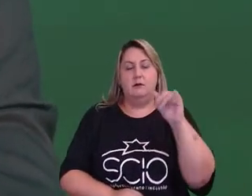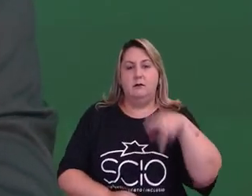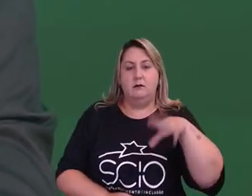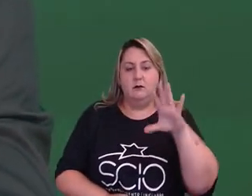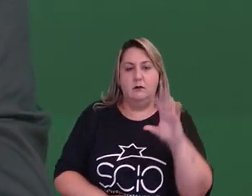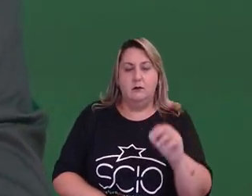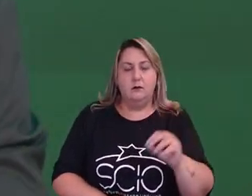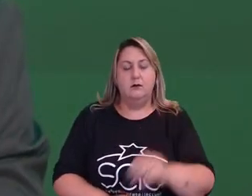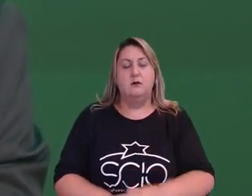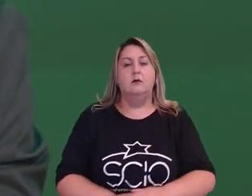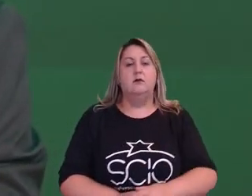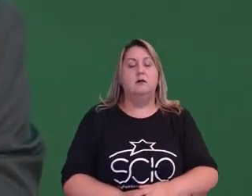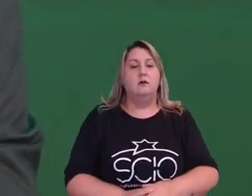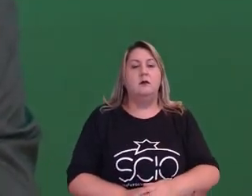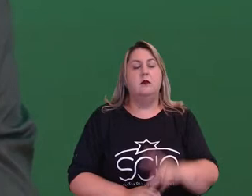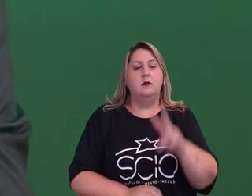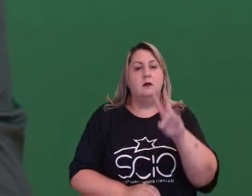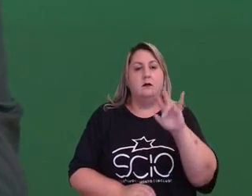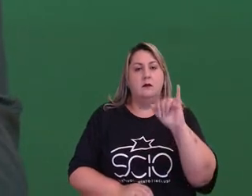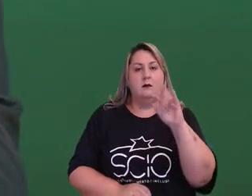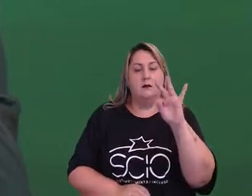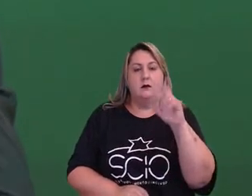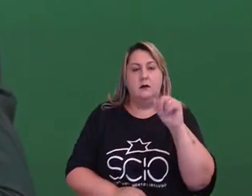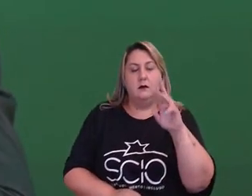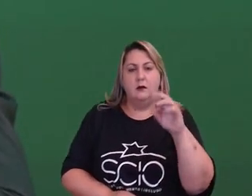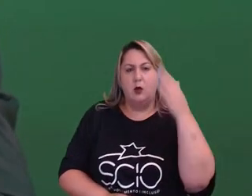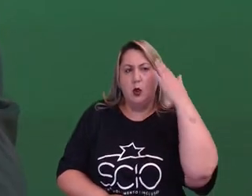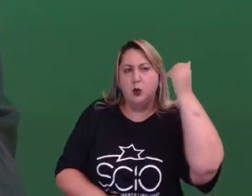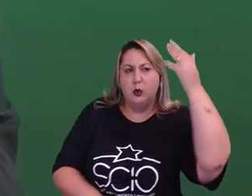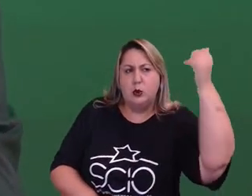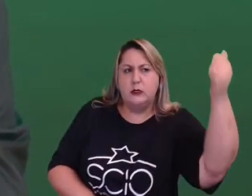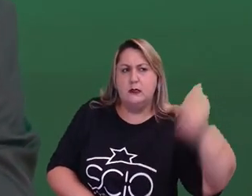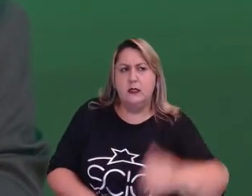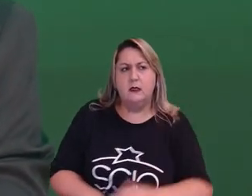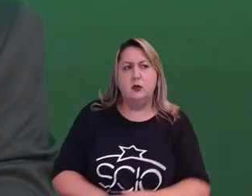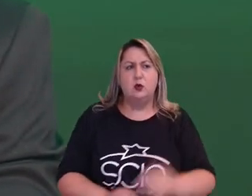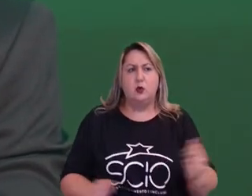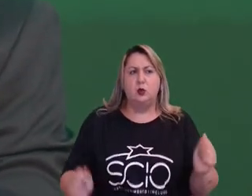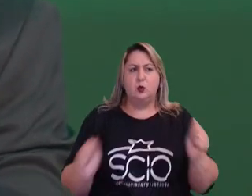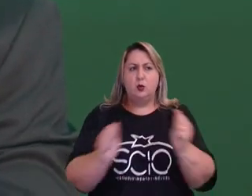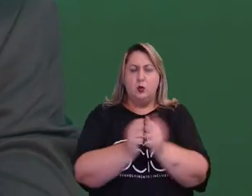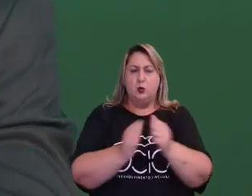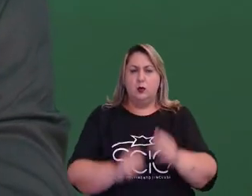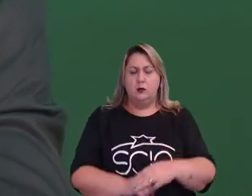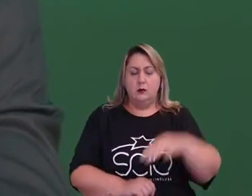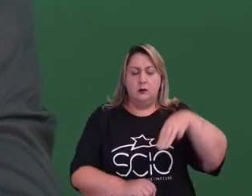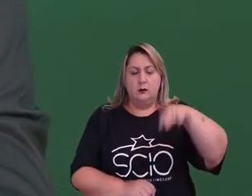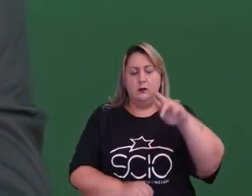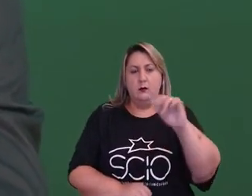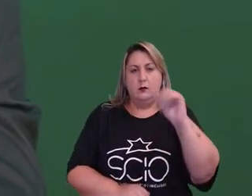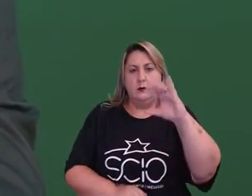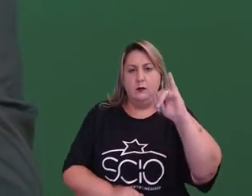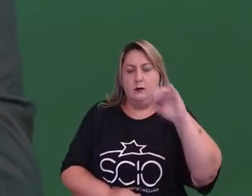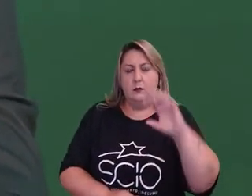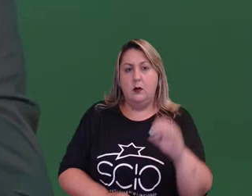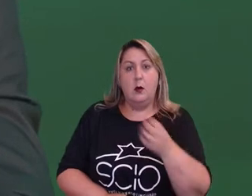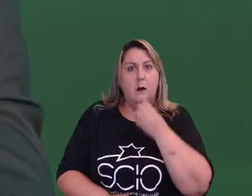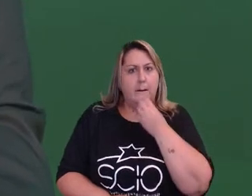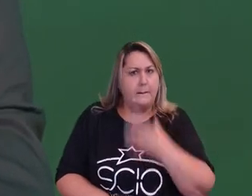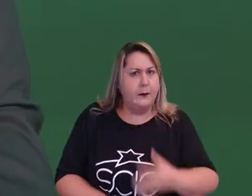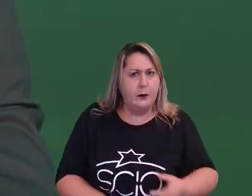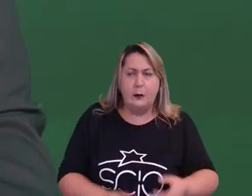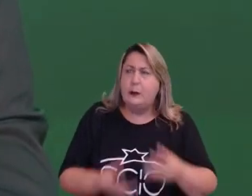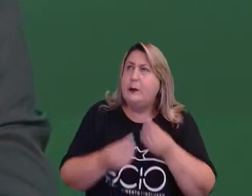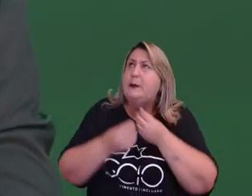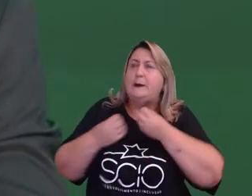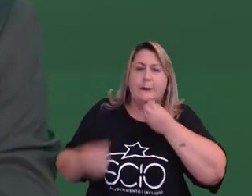show, a Carla, show, deixa eu ver o Vitor, sucesso é sucesso, Vitão, tamo junto, parceiro, o Márcio Andrade, tá muito bom, legal,